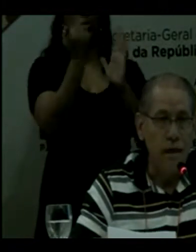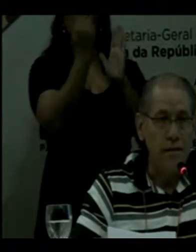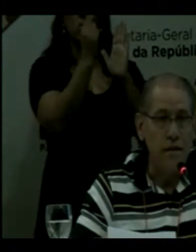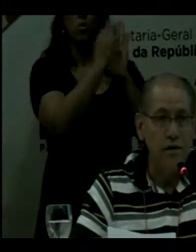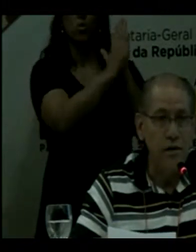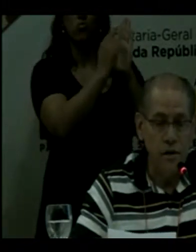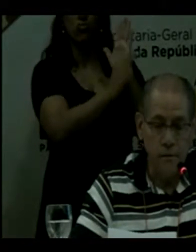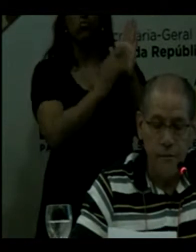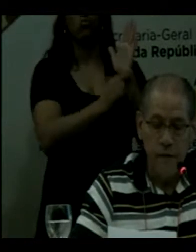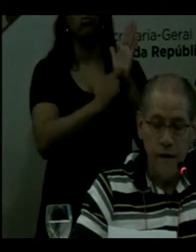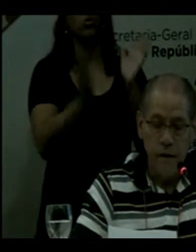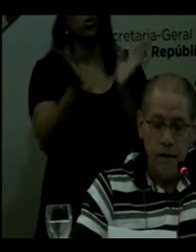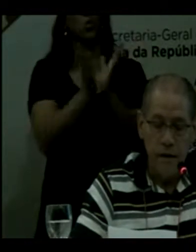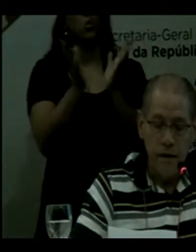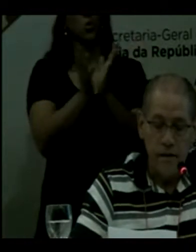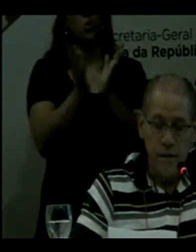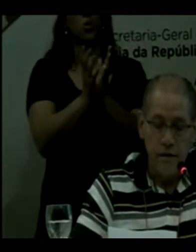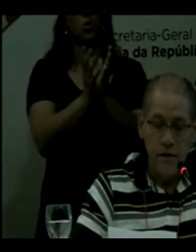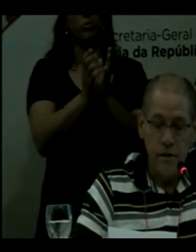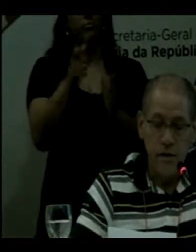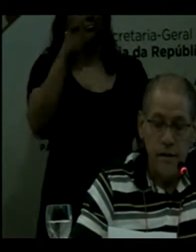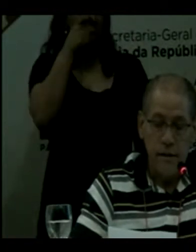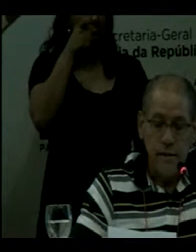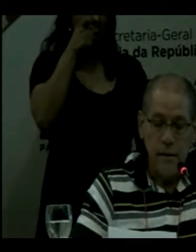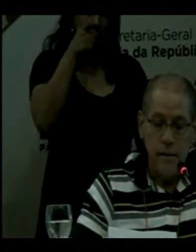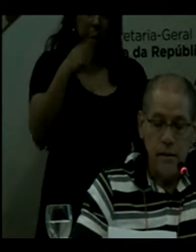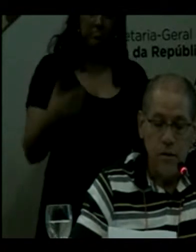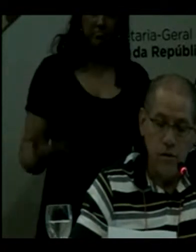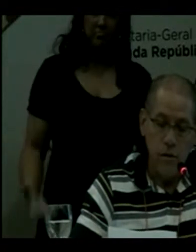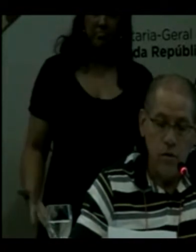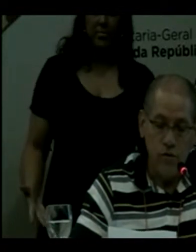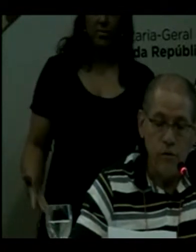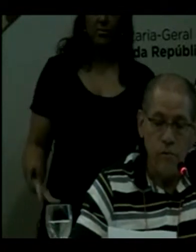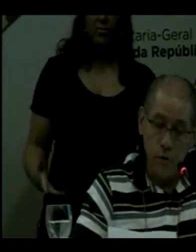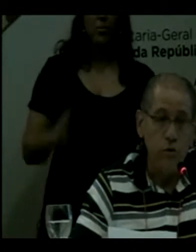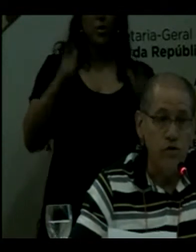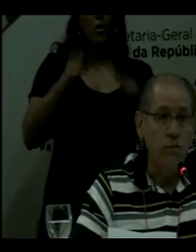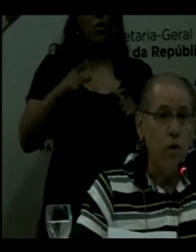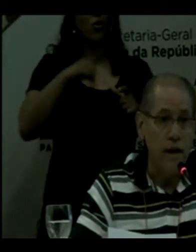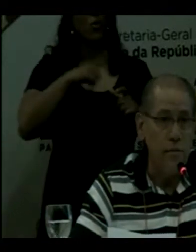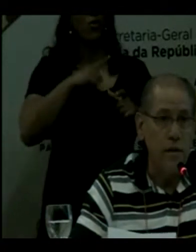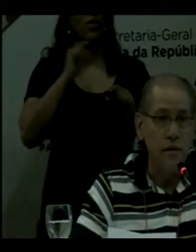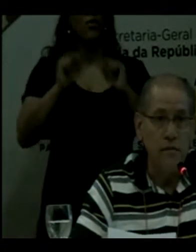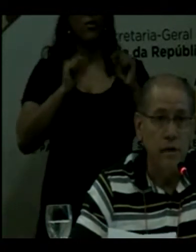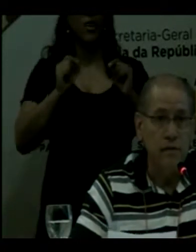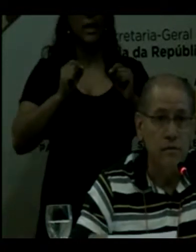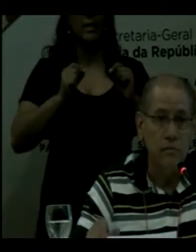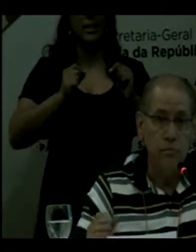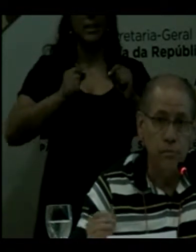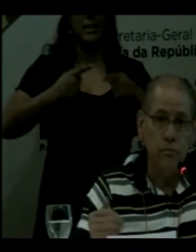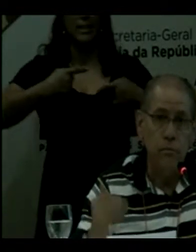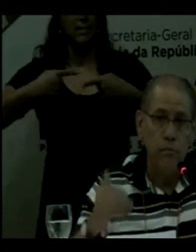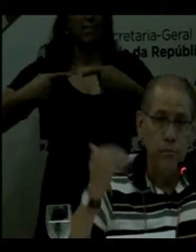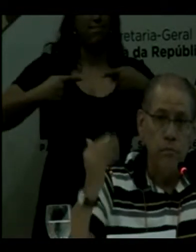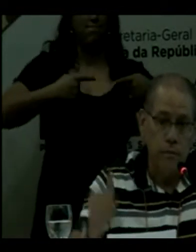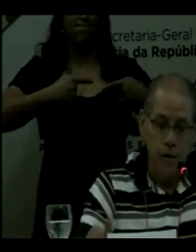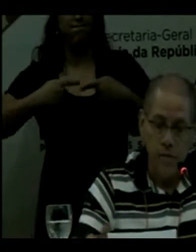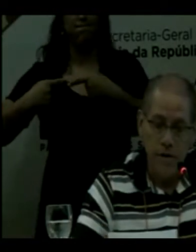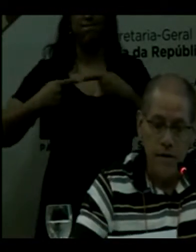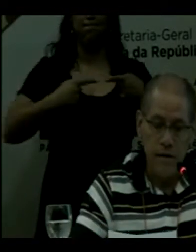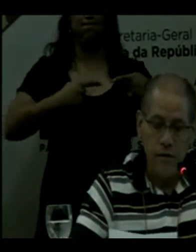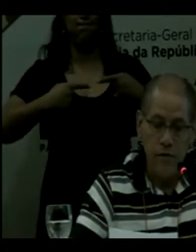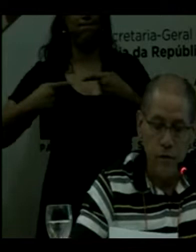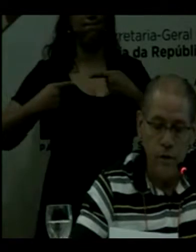Um grupo bastante interessante, onde houve, inclusive, polêmicas, mas